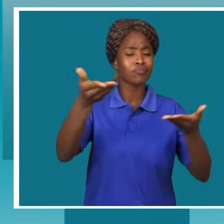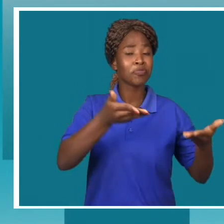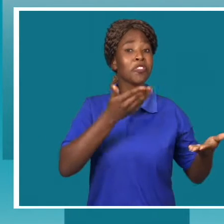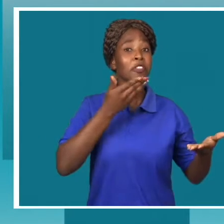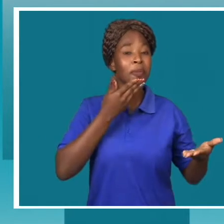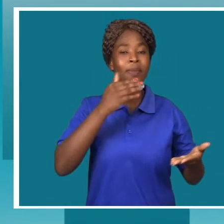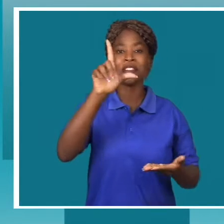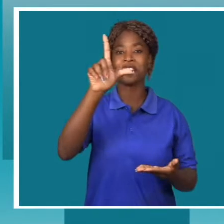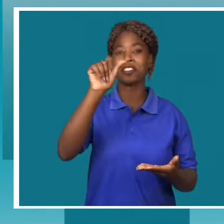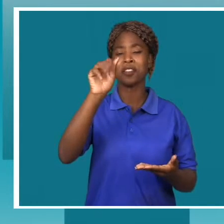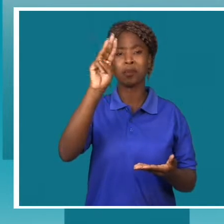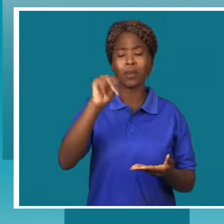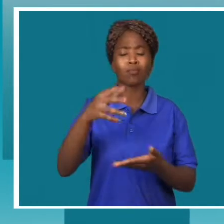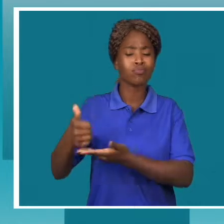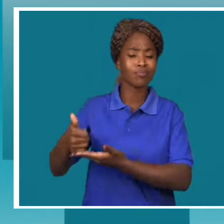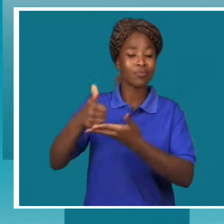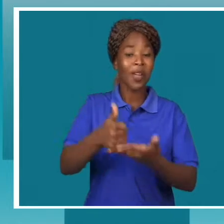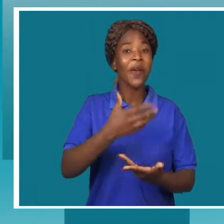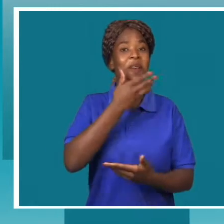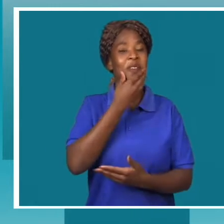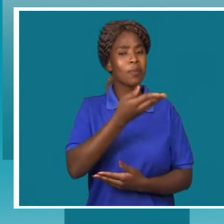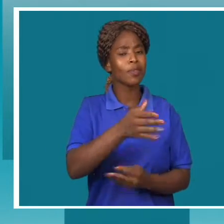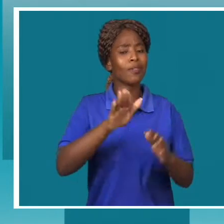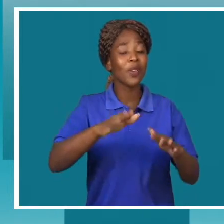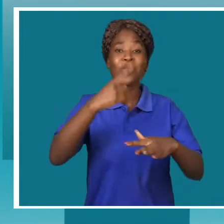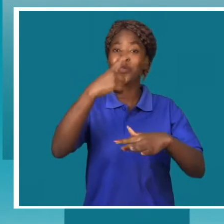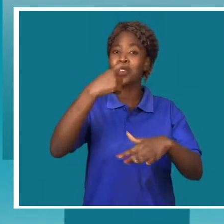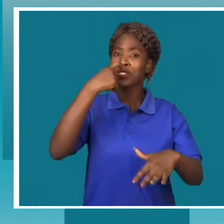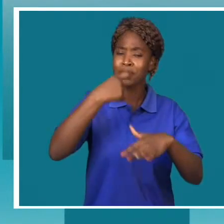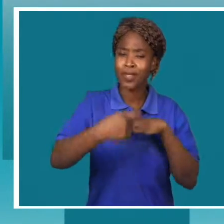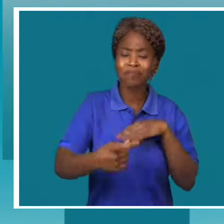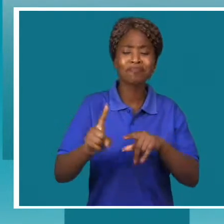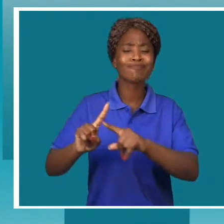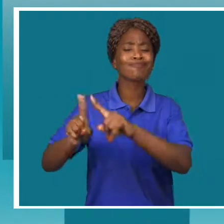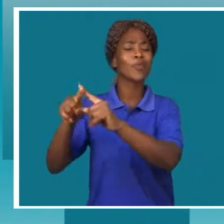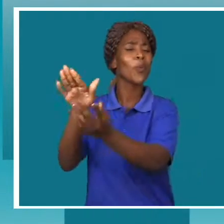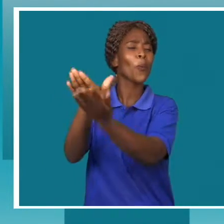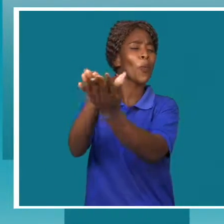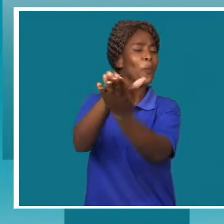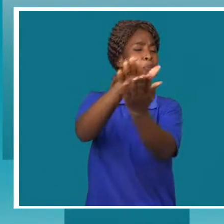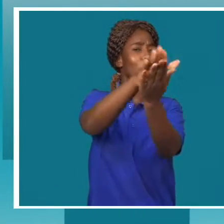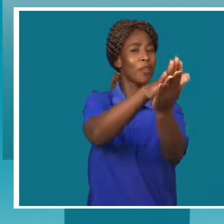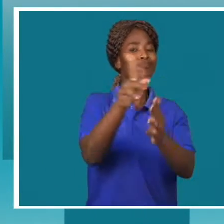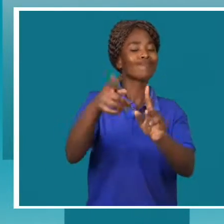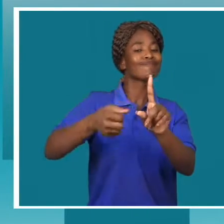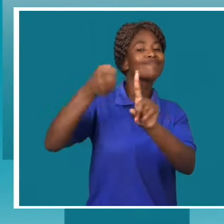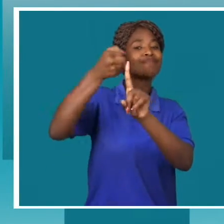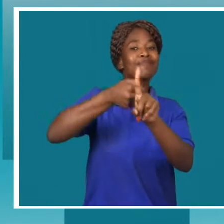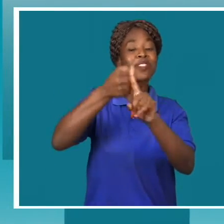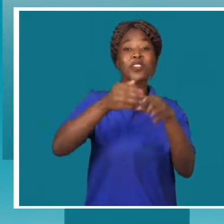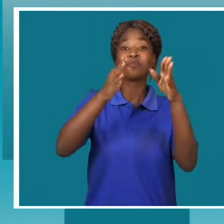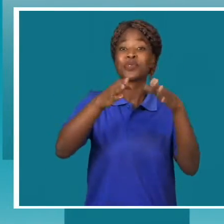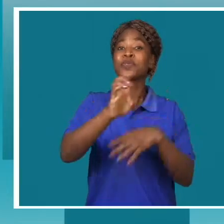pelas linhas aéreas de Moçambique, Edwin Dobo esteve em Maputo durante uma semana, onde